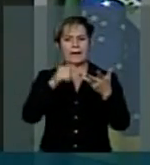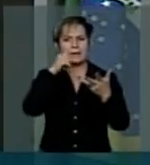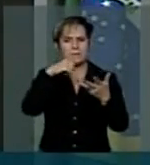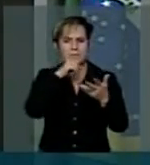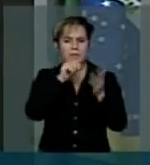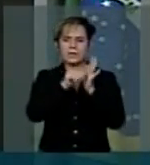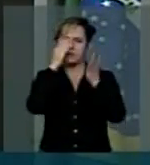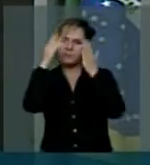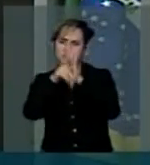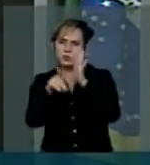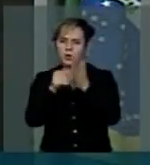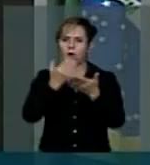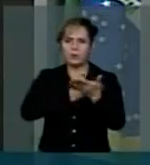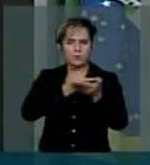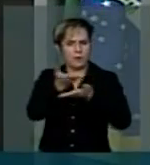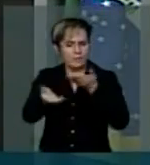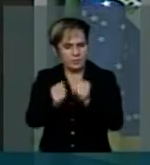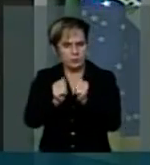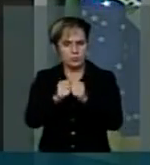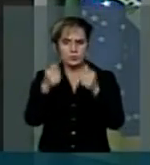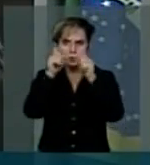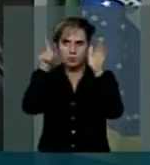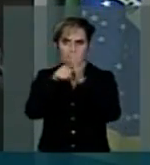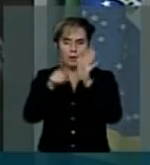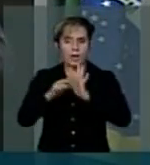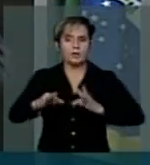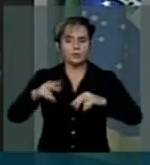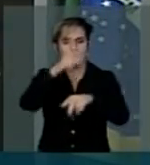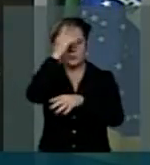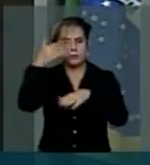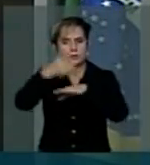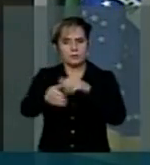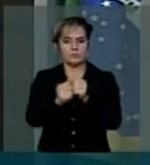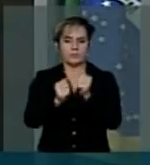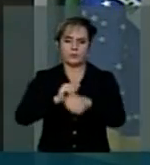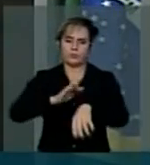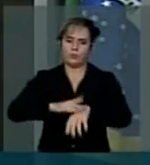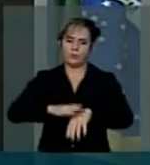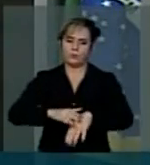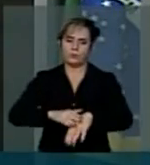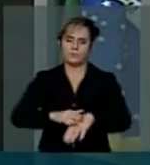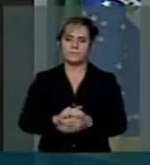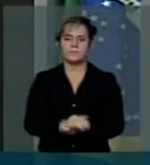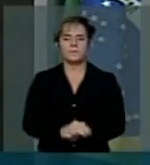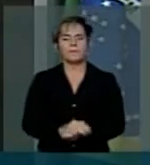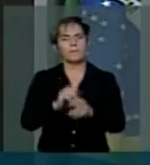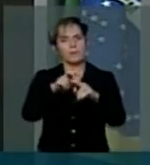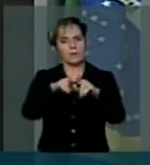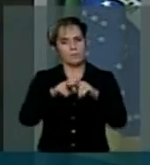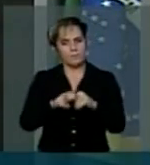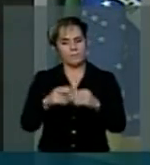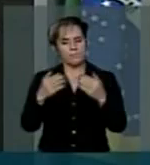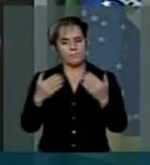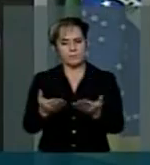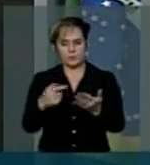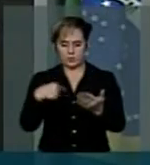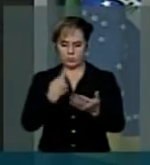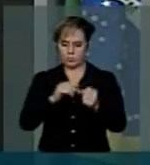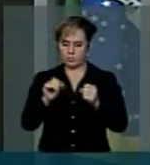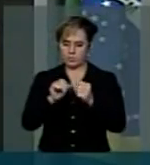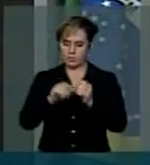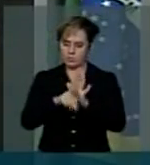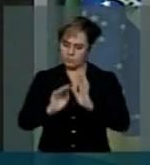que ser psicólogo, porque ele tem que dar atenção para todas as pessoas doentes, deputado Flávio. Por isso, nós